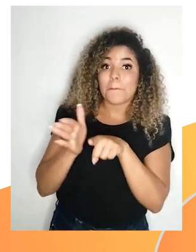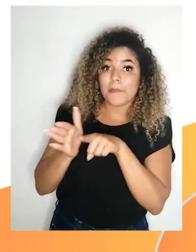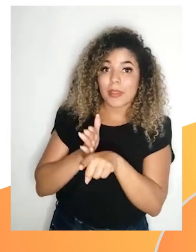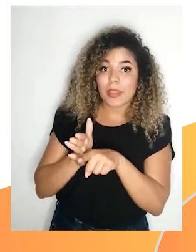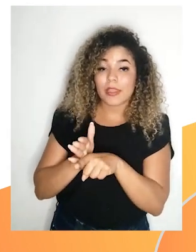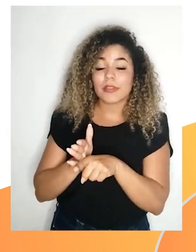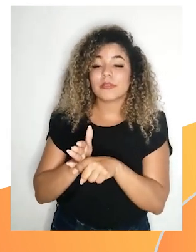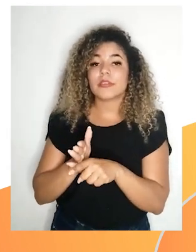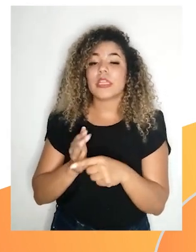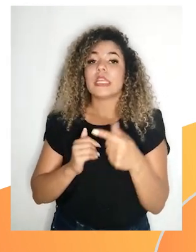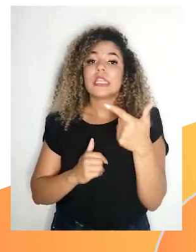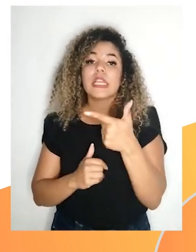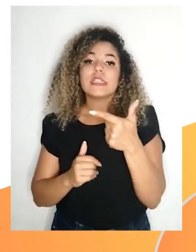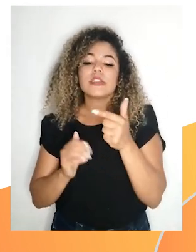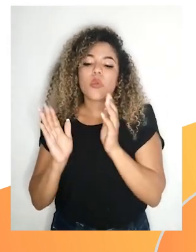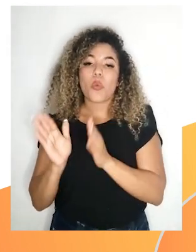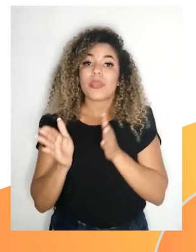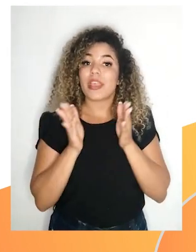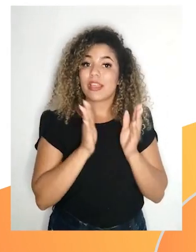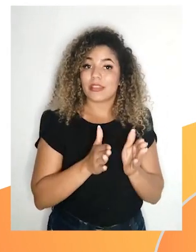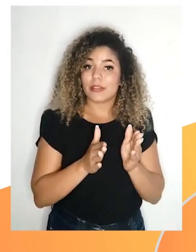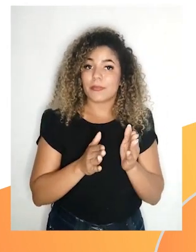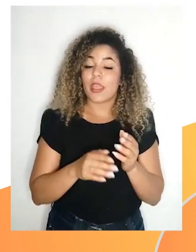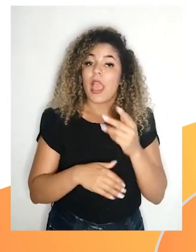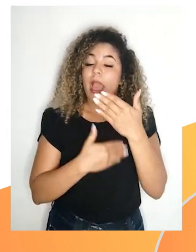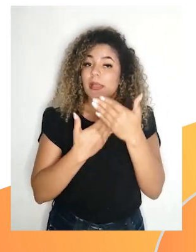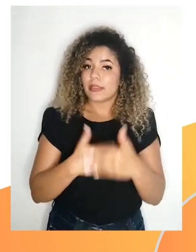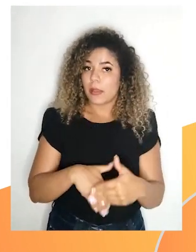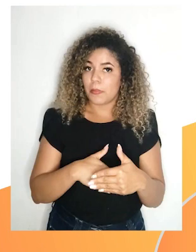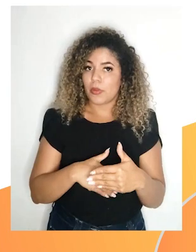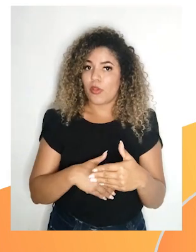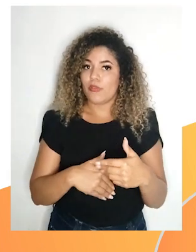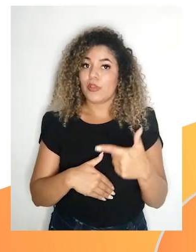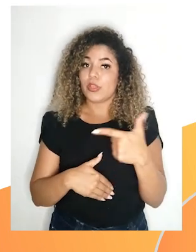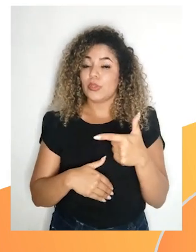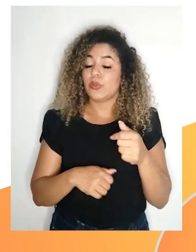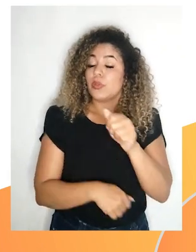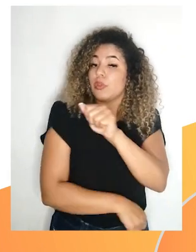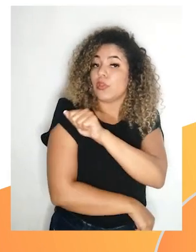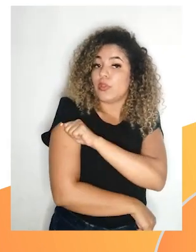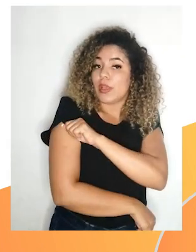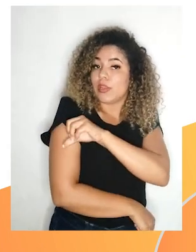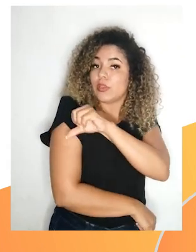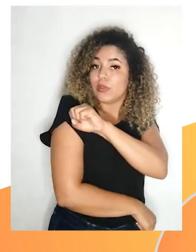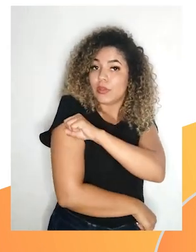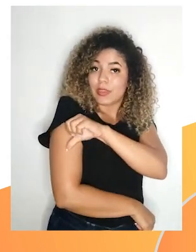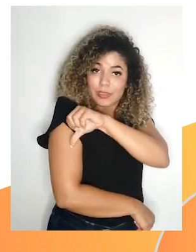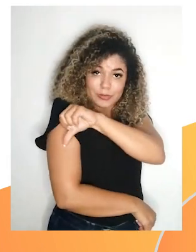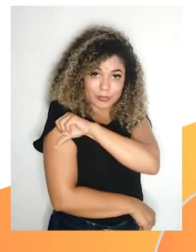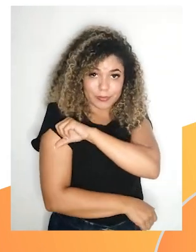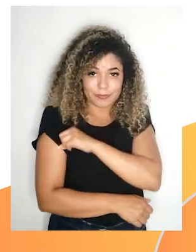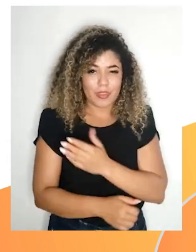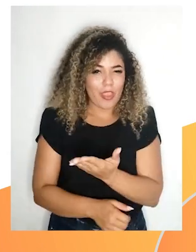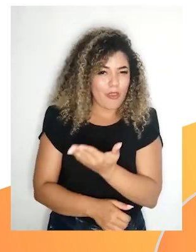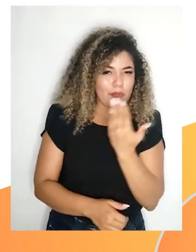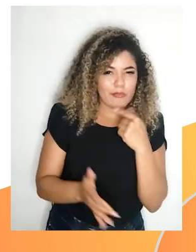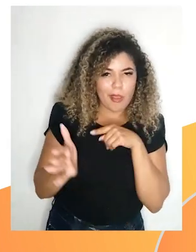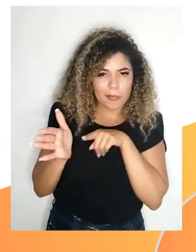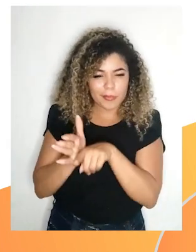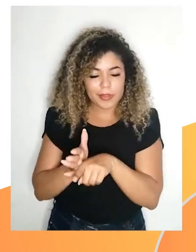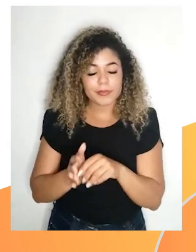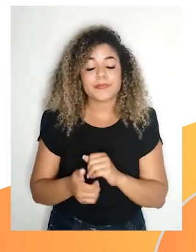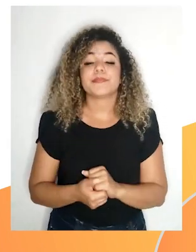questão da segunda fase da prova nível 2, que é dos alunos do 8º e 9º ano. Então, olha